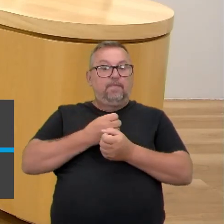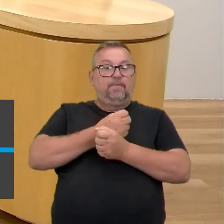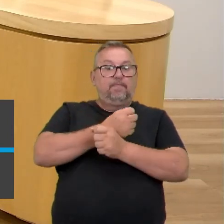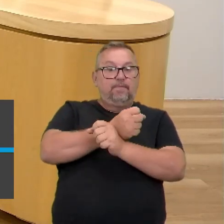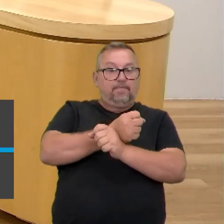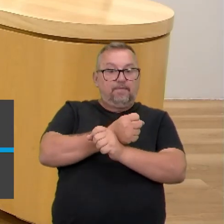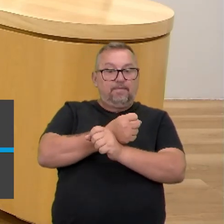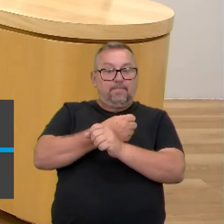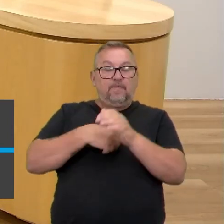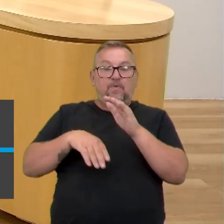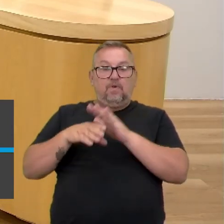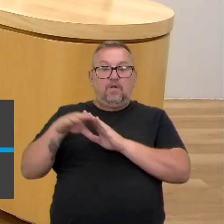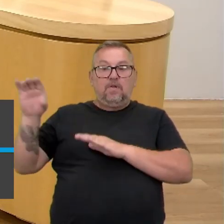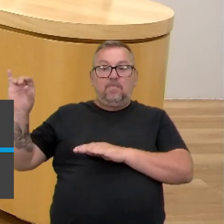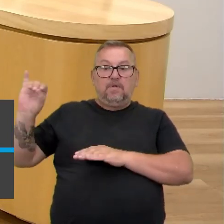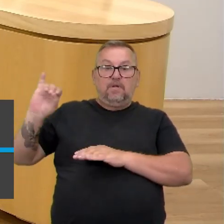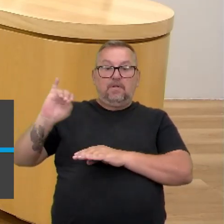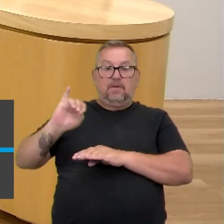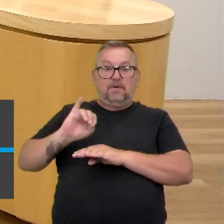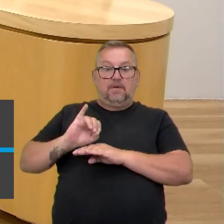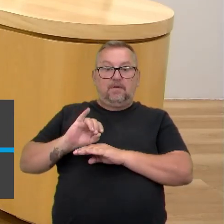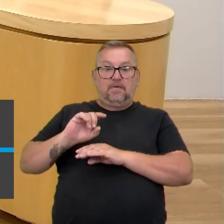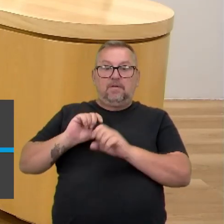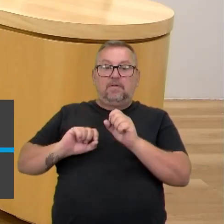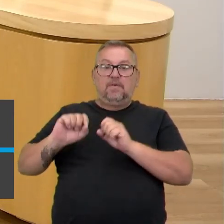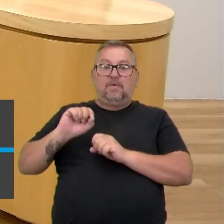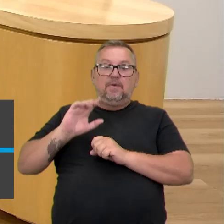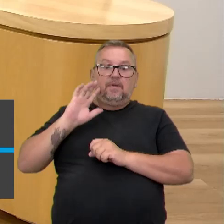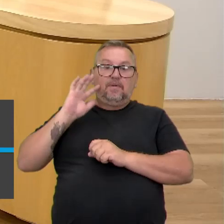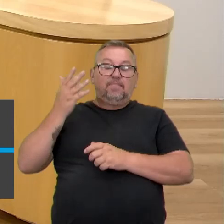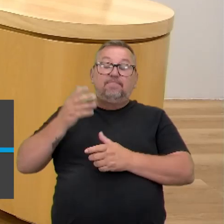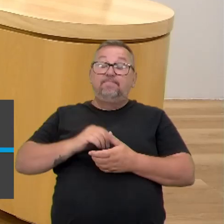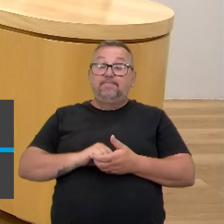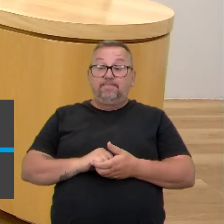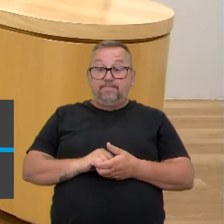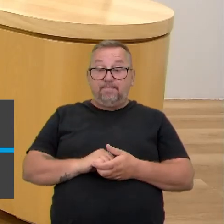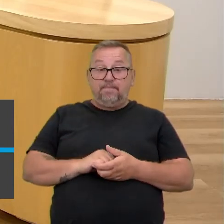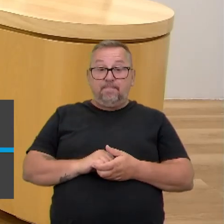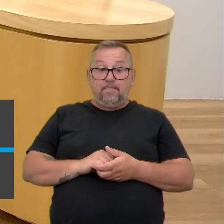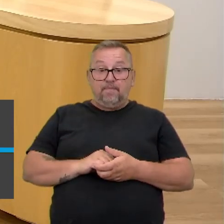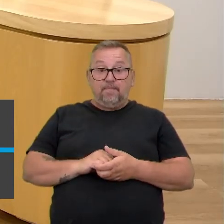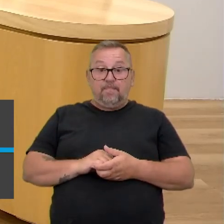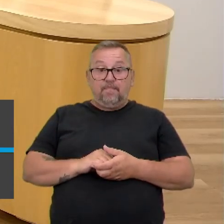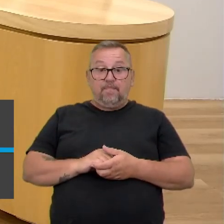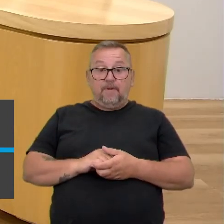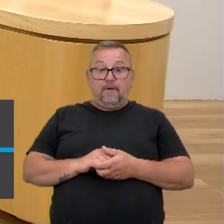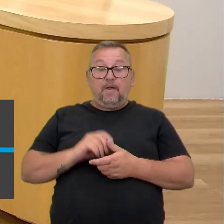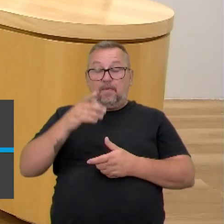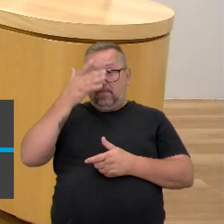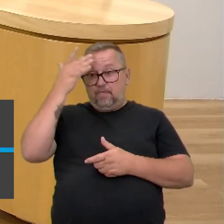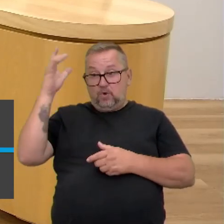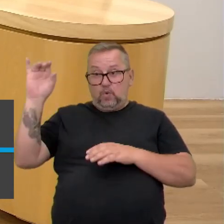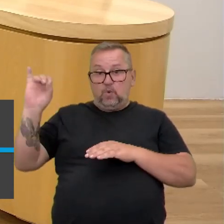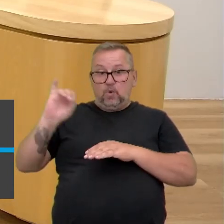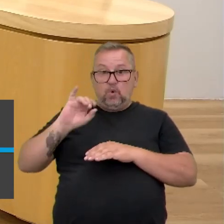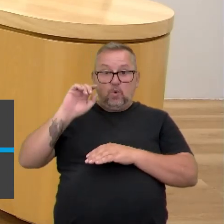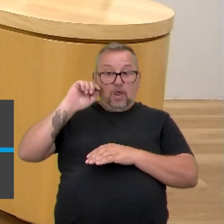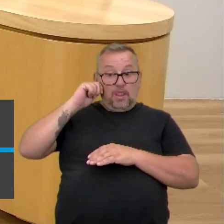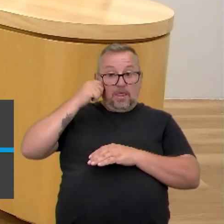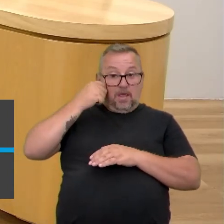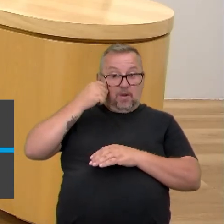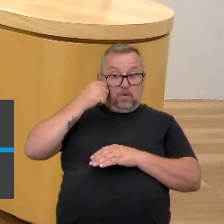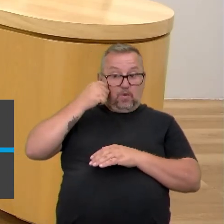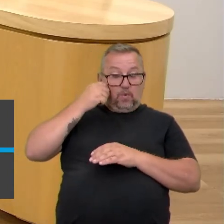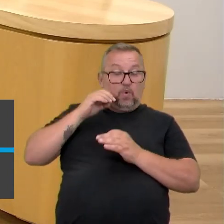Brasil e chegada de imigrantes. Qual é o grande medo que as elites têm? De que esses imigrantes e de que esses negros